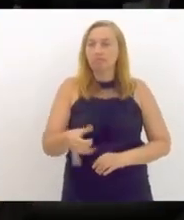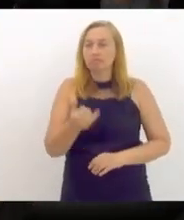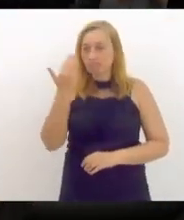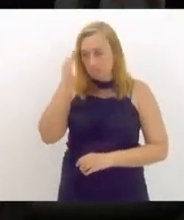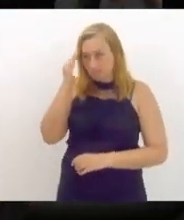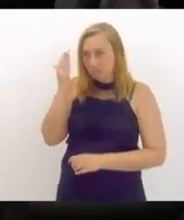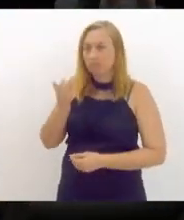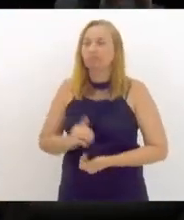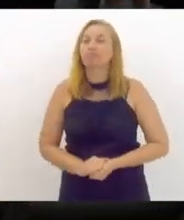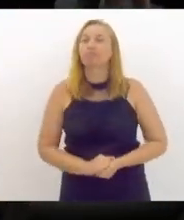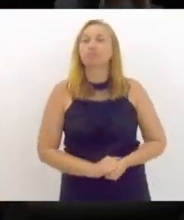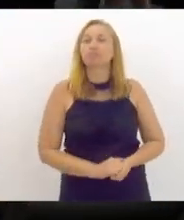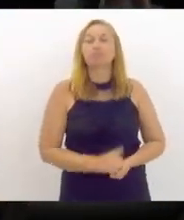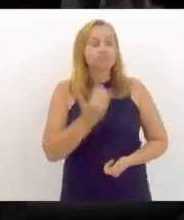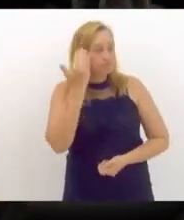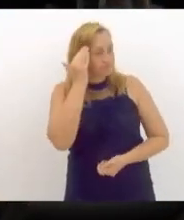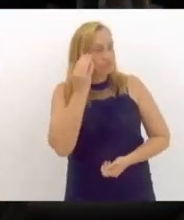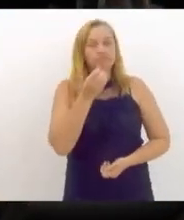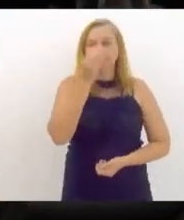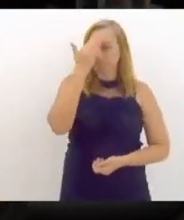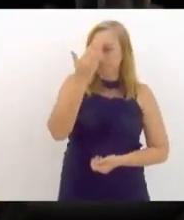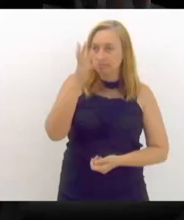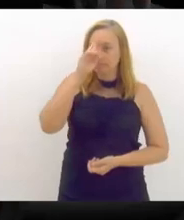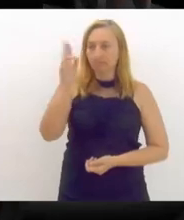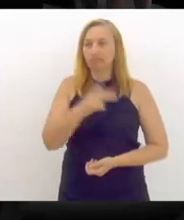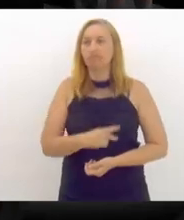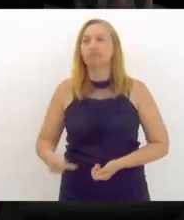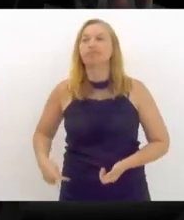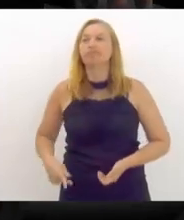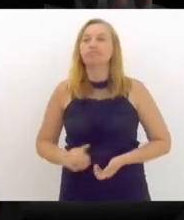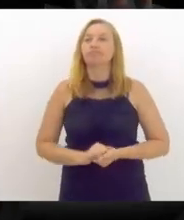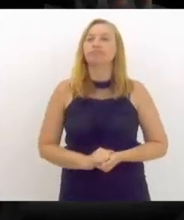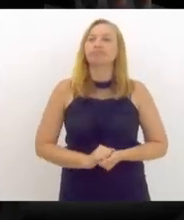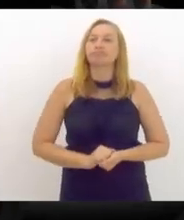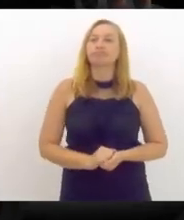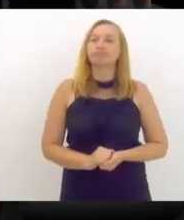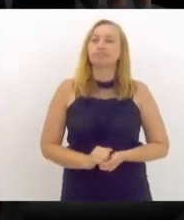tá. Entendi. Obrigado, senhor presidente.